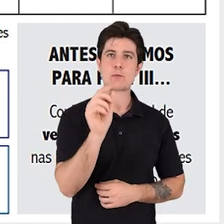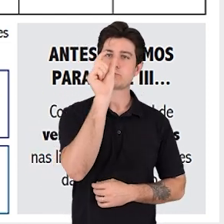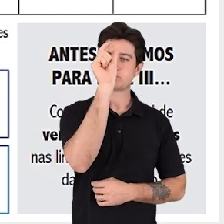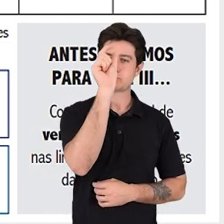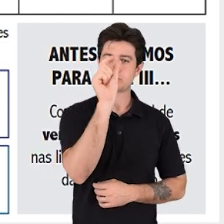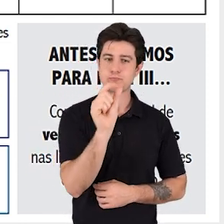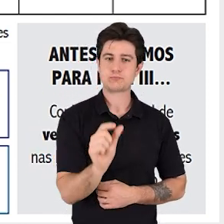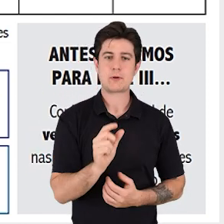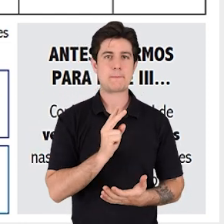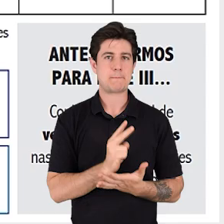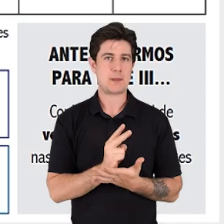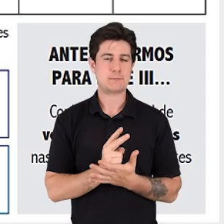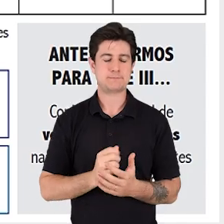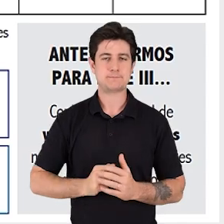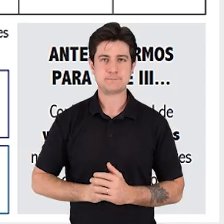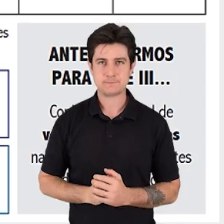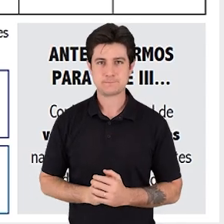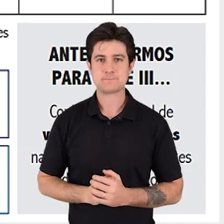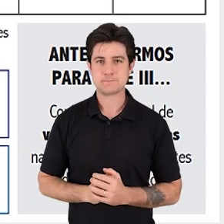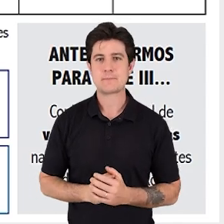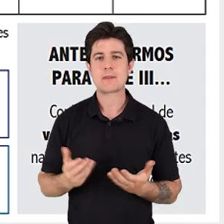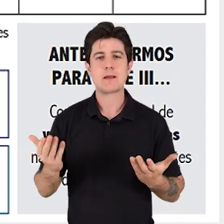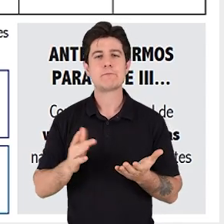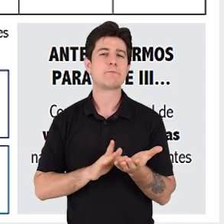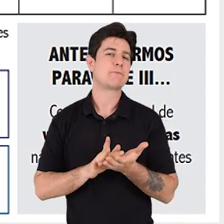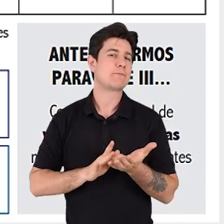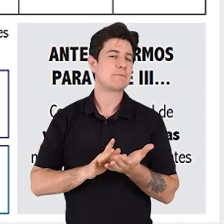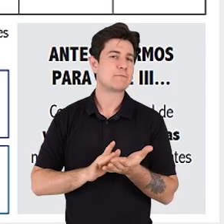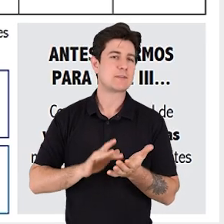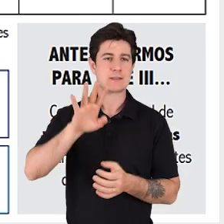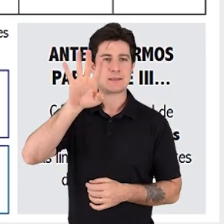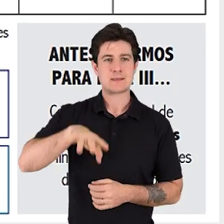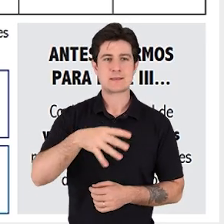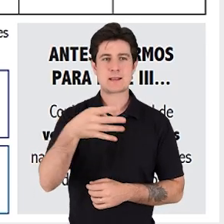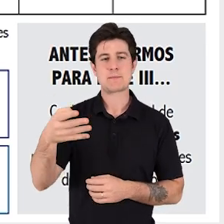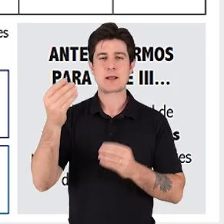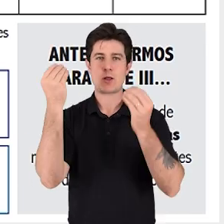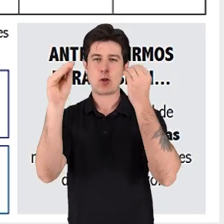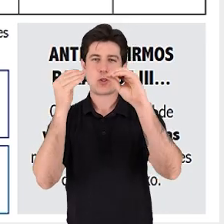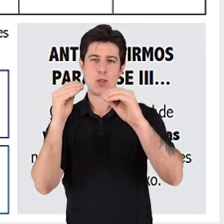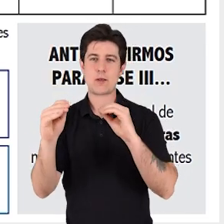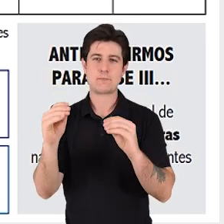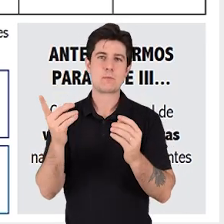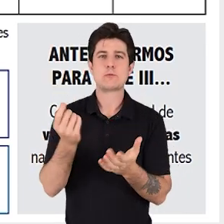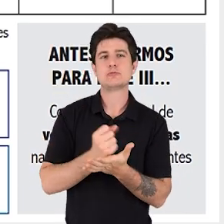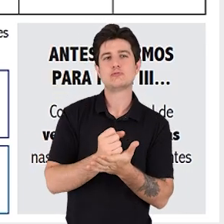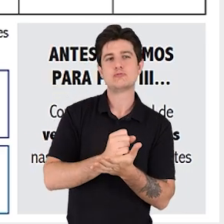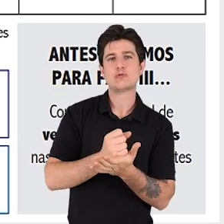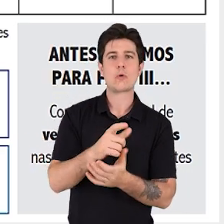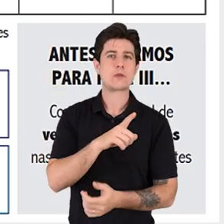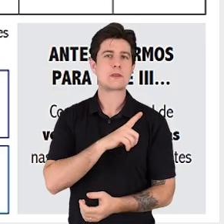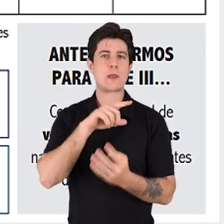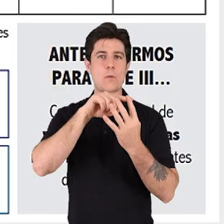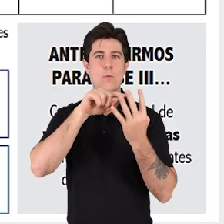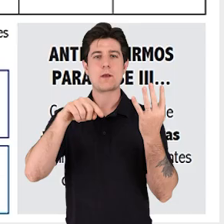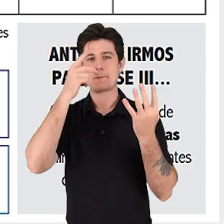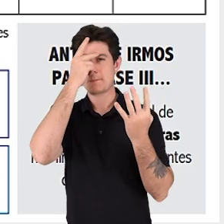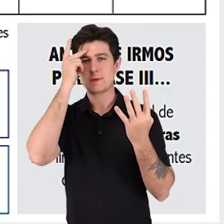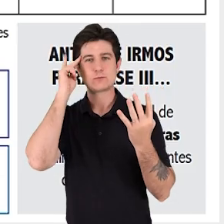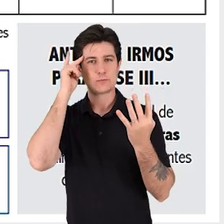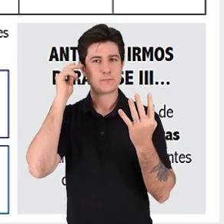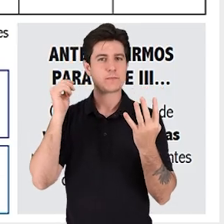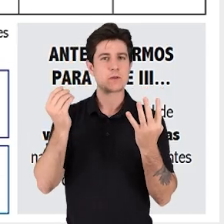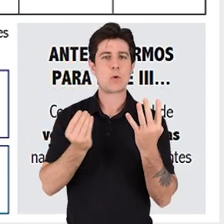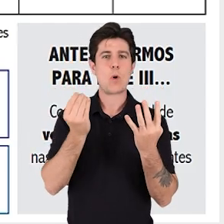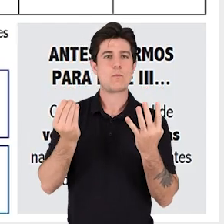coluna. Para facilitar ainda mais o seu entendimento, vamos simular o preenchimento da tabela de anotações, baseados em uma partida com